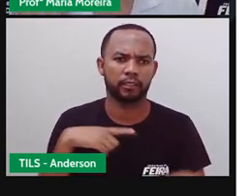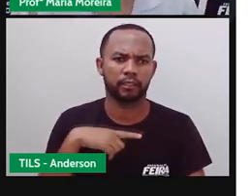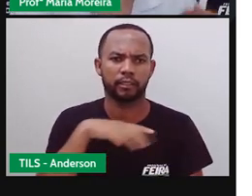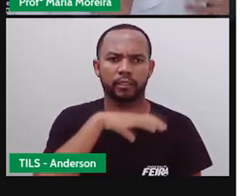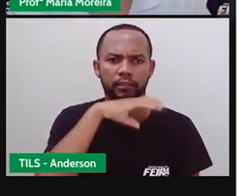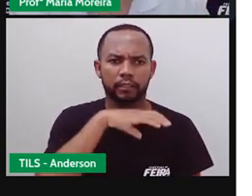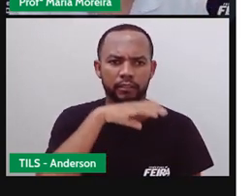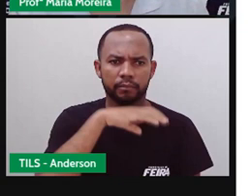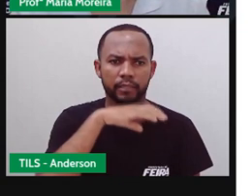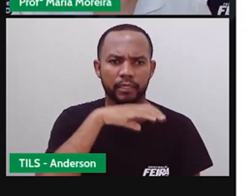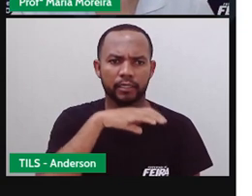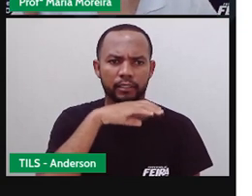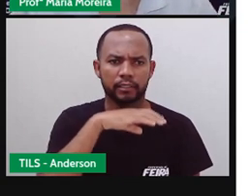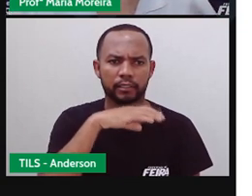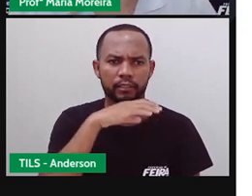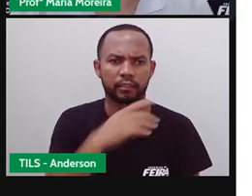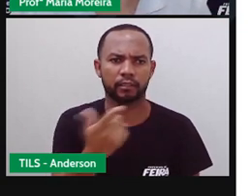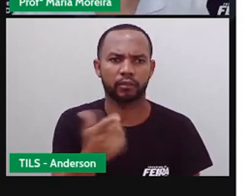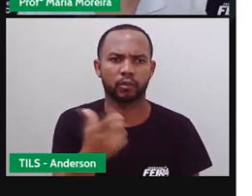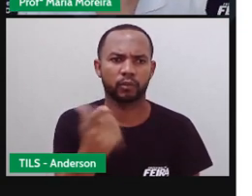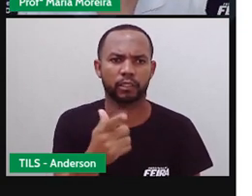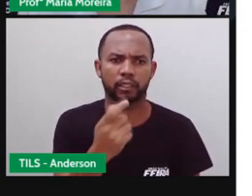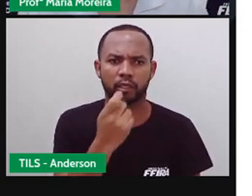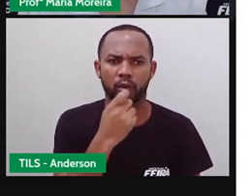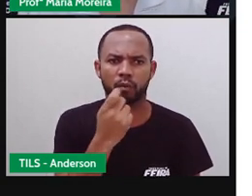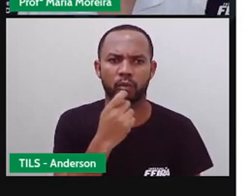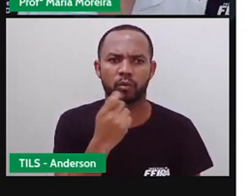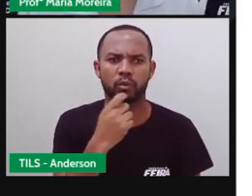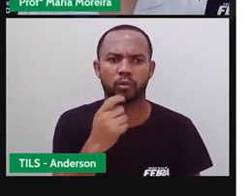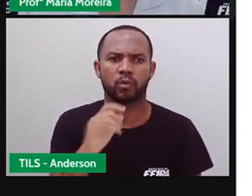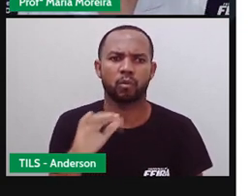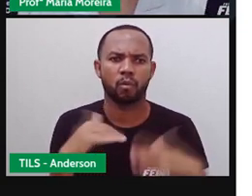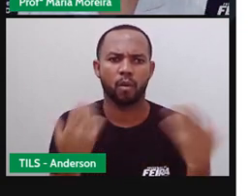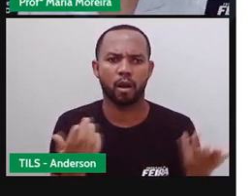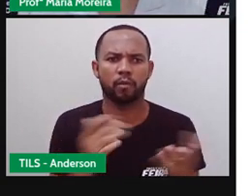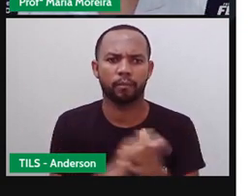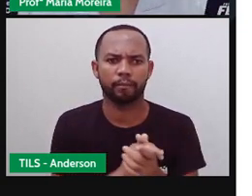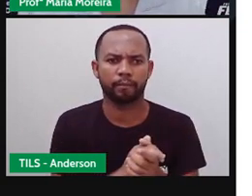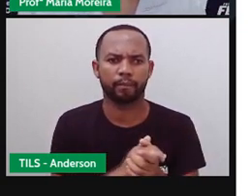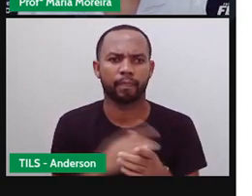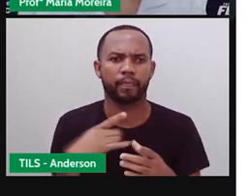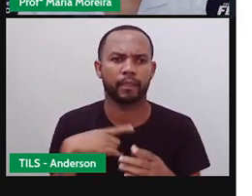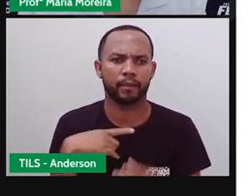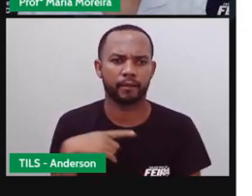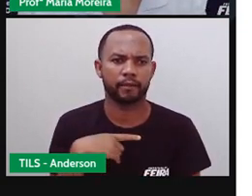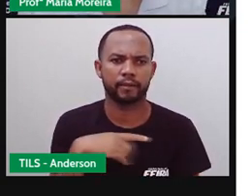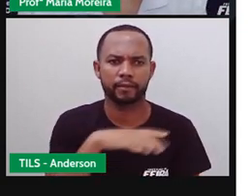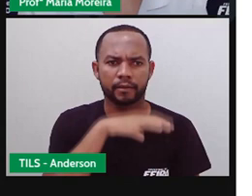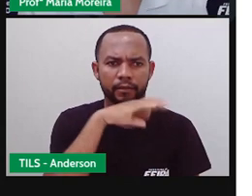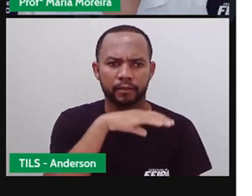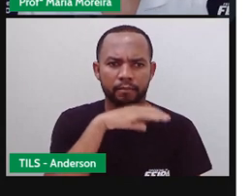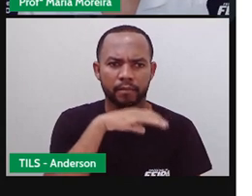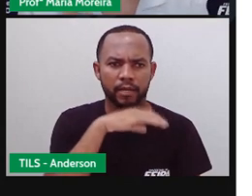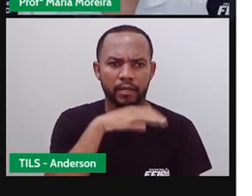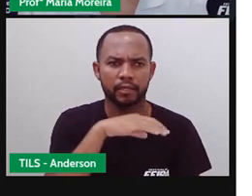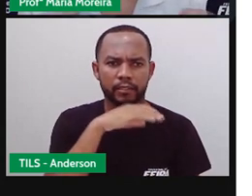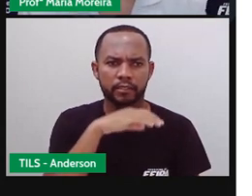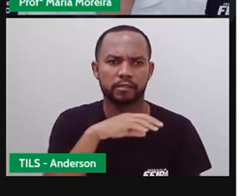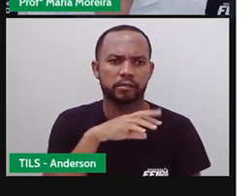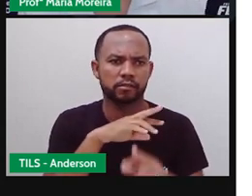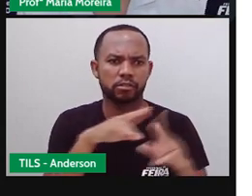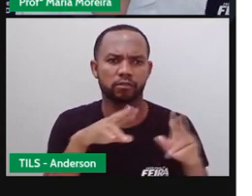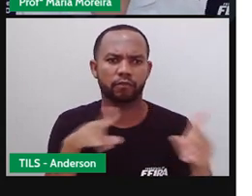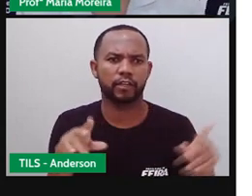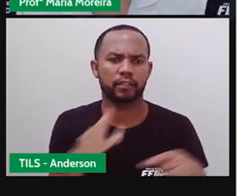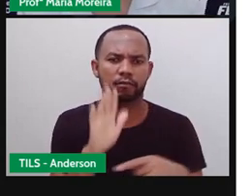agricultura boi cavalo que vai ajudar ali e tal não mas existe animais né invertebrados que são